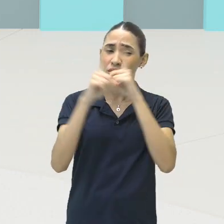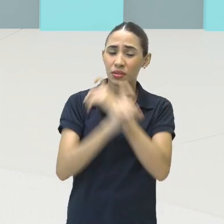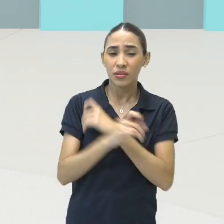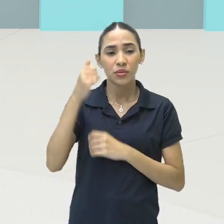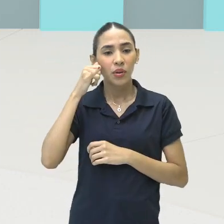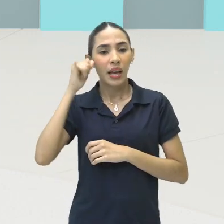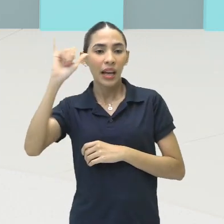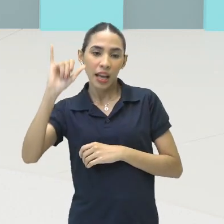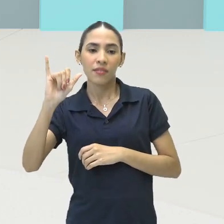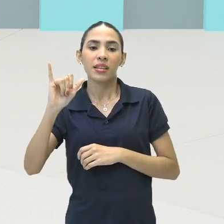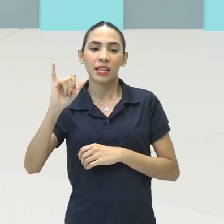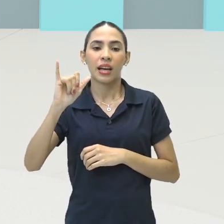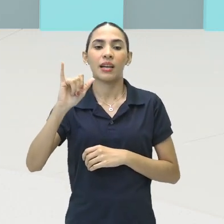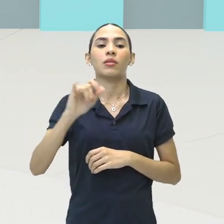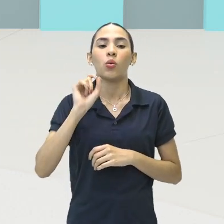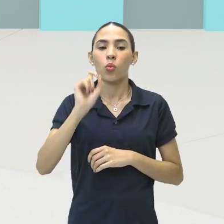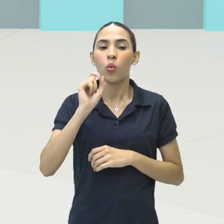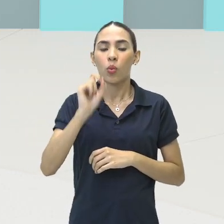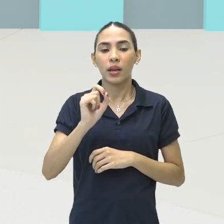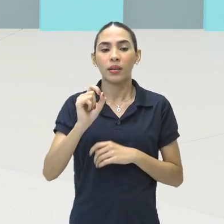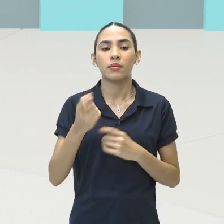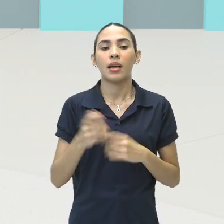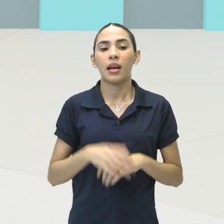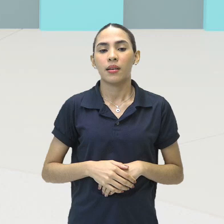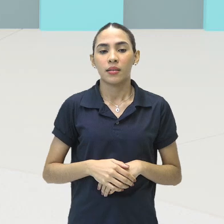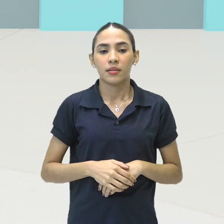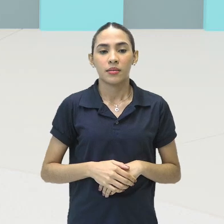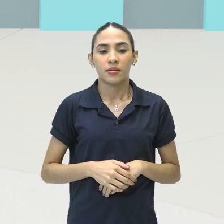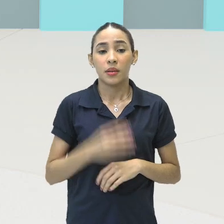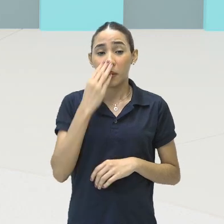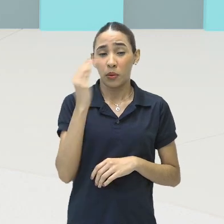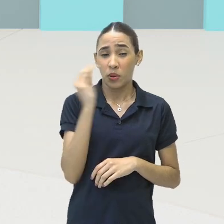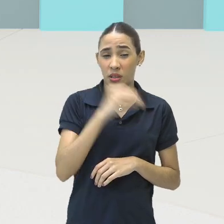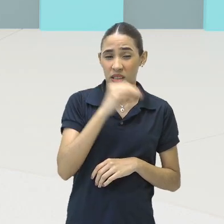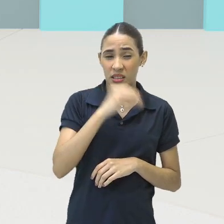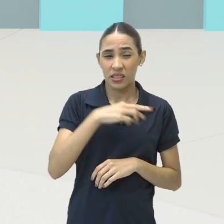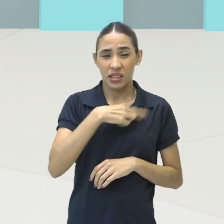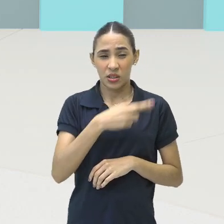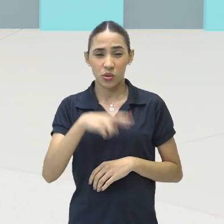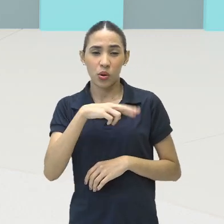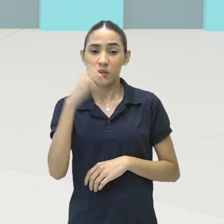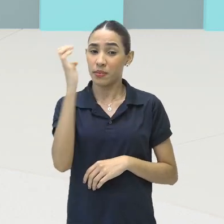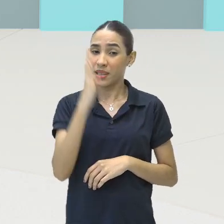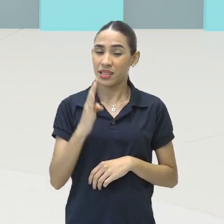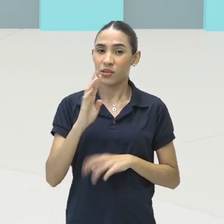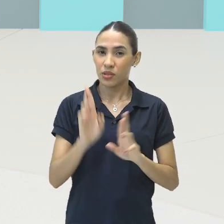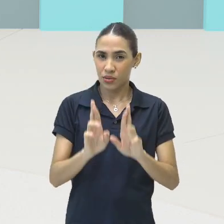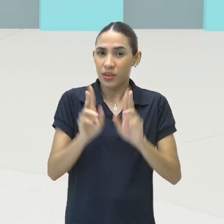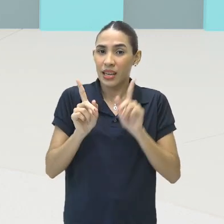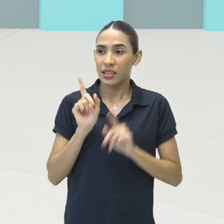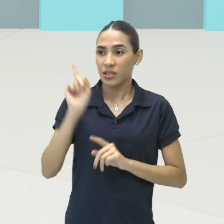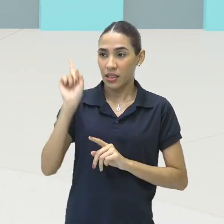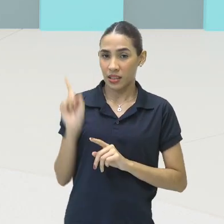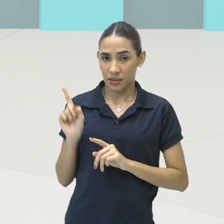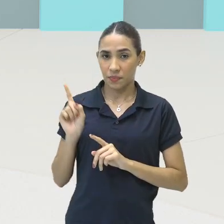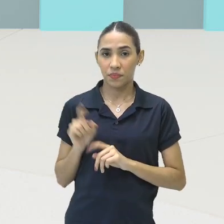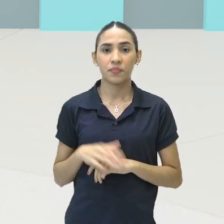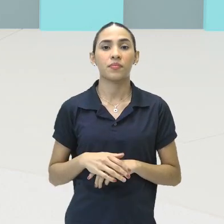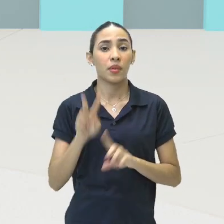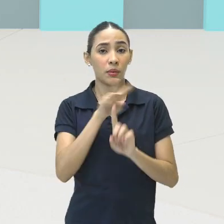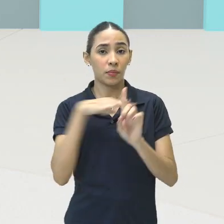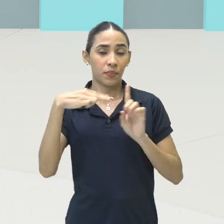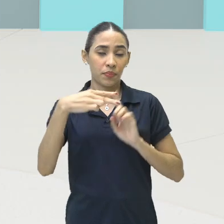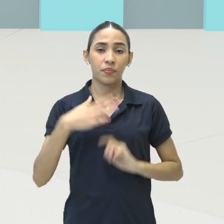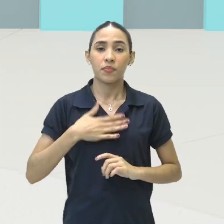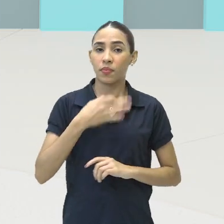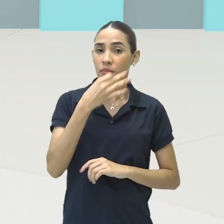combate à intolerância religiosa no Brasil. Vejam que é diferente tema e tese. A tese é o ponto de vista, o meu